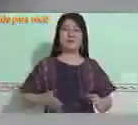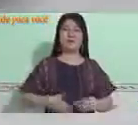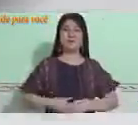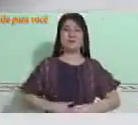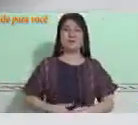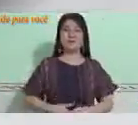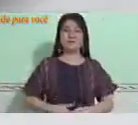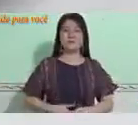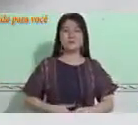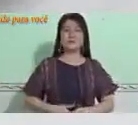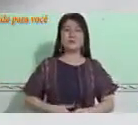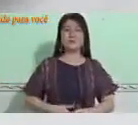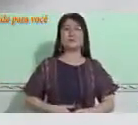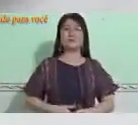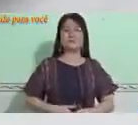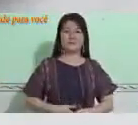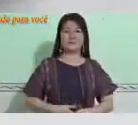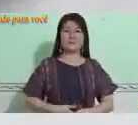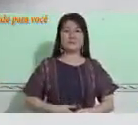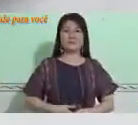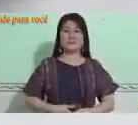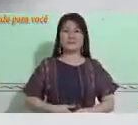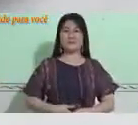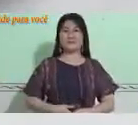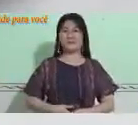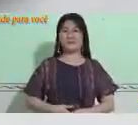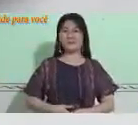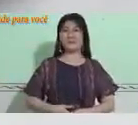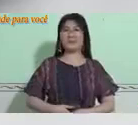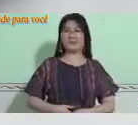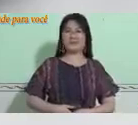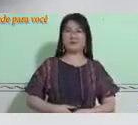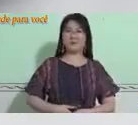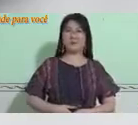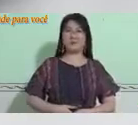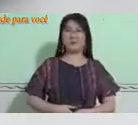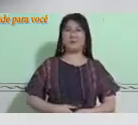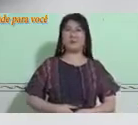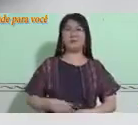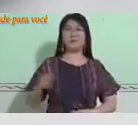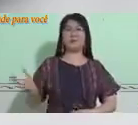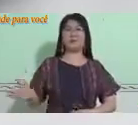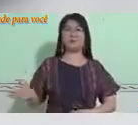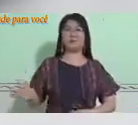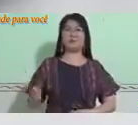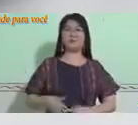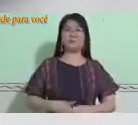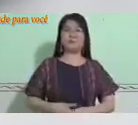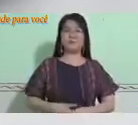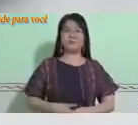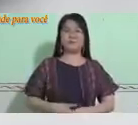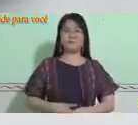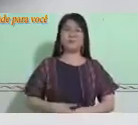Apesar do principal sintoma da enxaqueca ser a dor de cabeça, deve-se lembrar que ela pode vir acompanhada de alterações